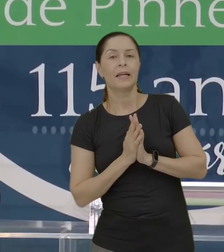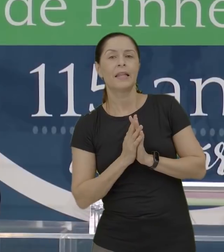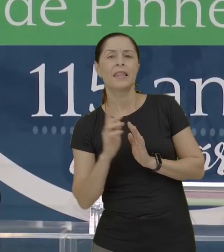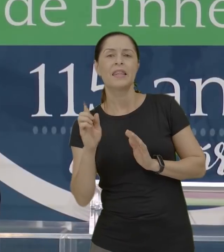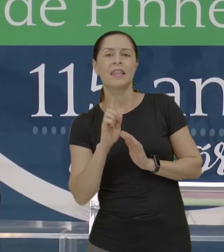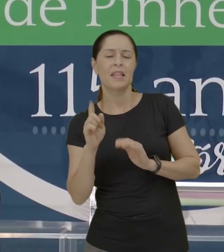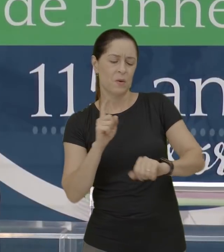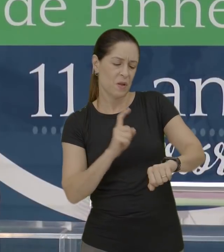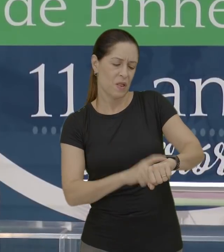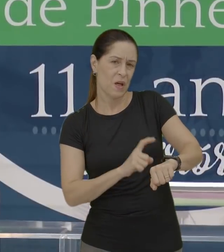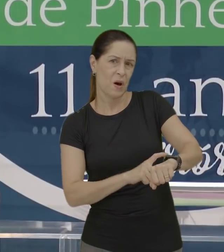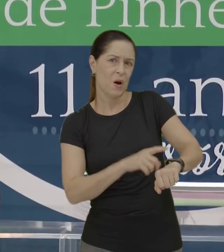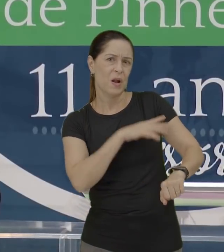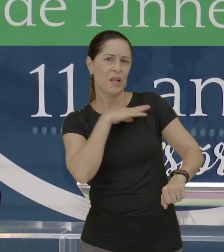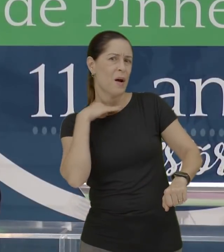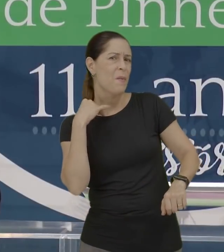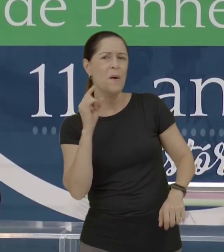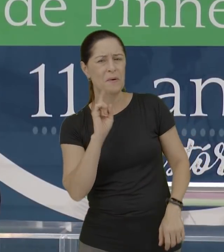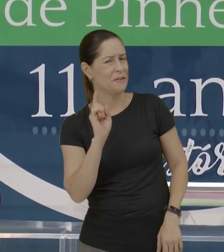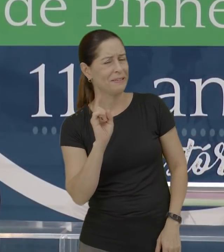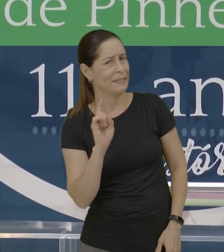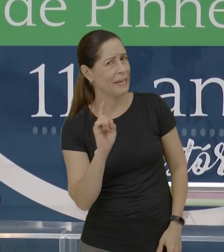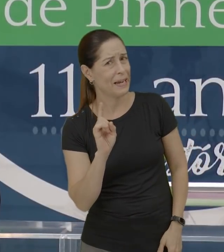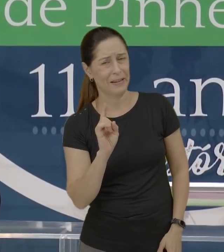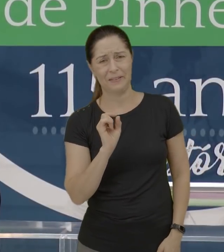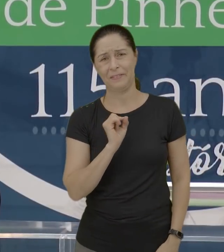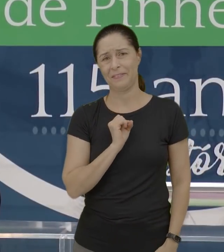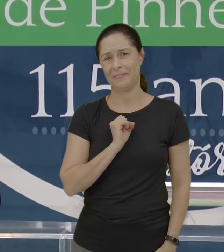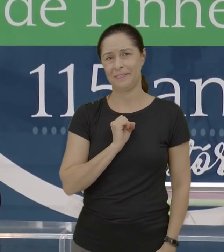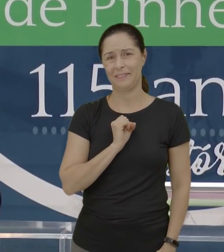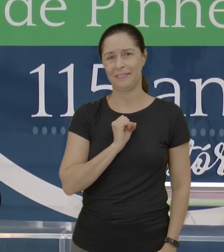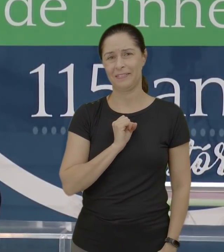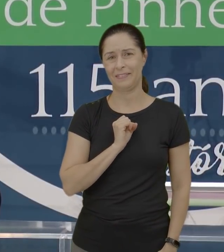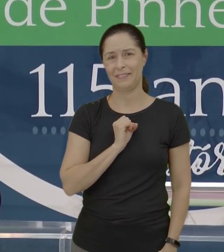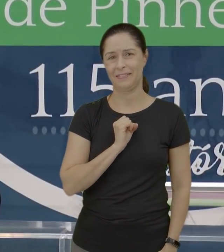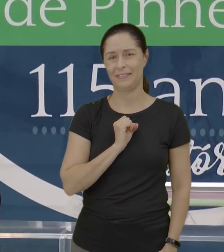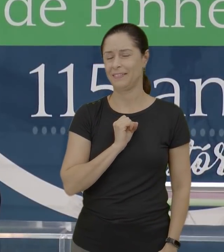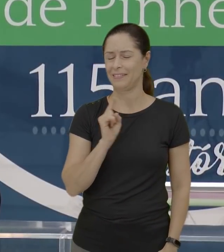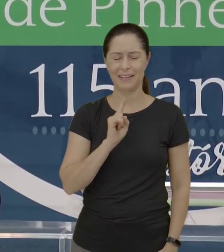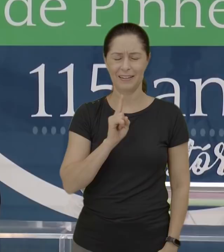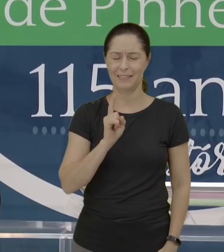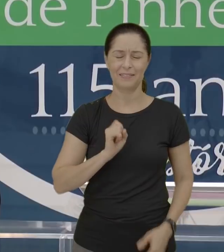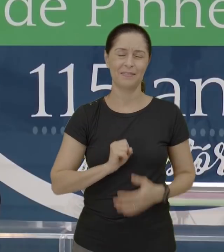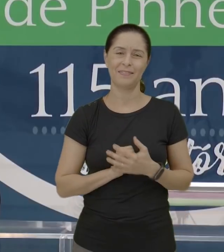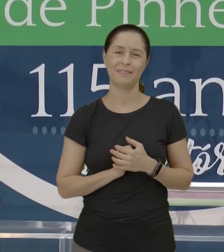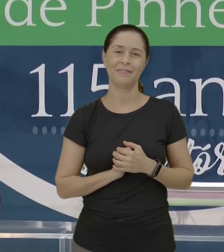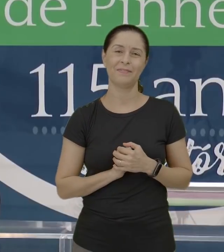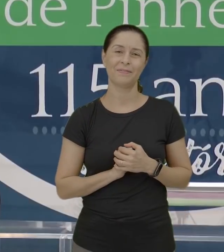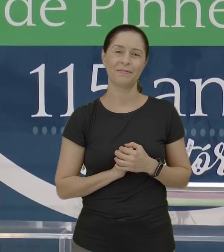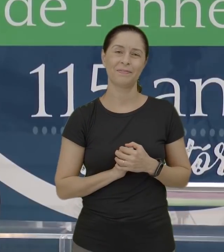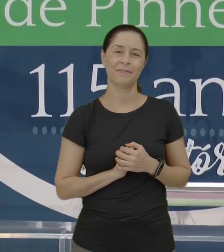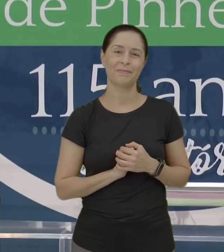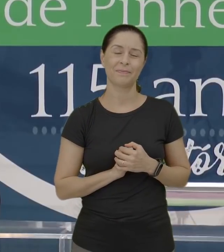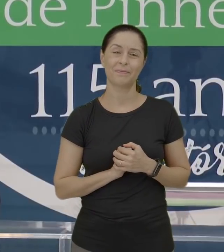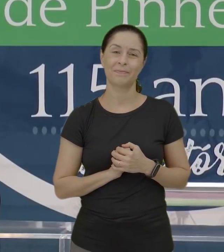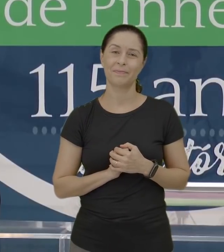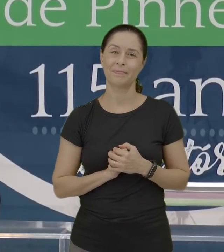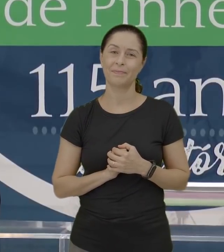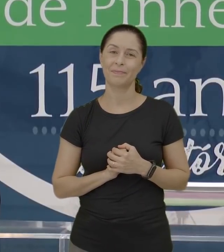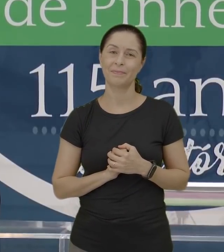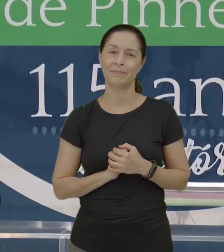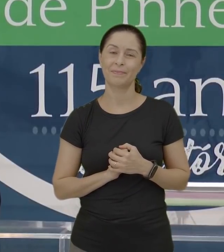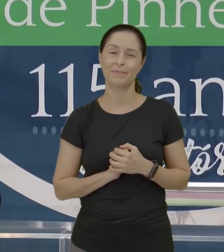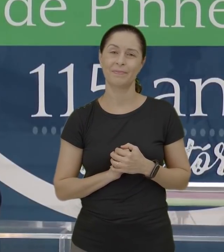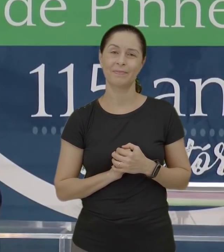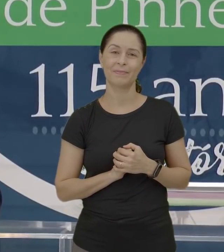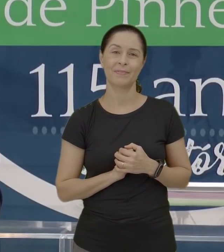partindo? Na horinha que você estiver morrendo? É isso que ele está dizendo? Não, não é isso.